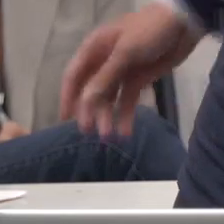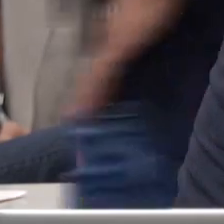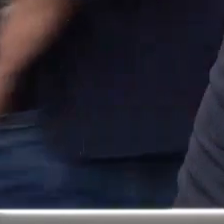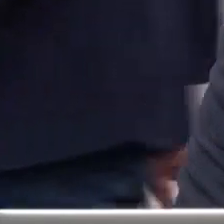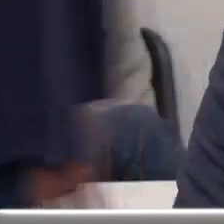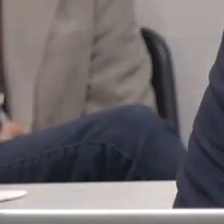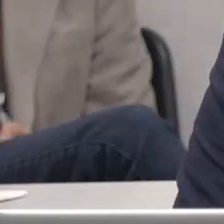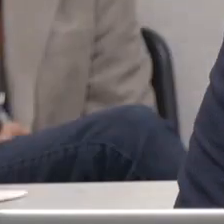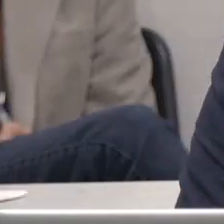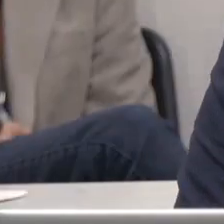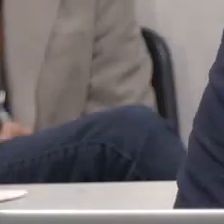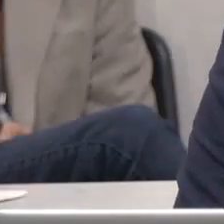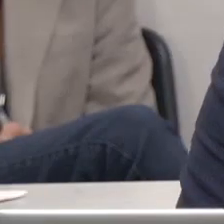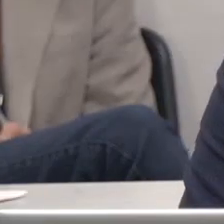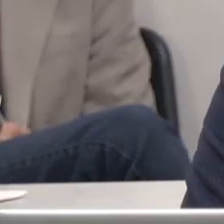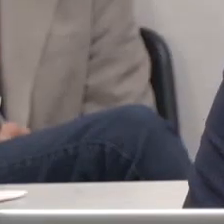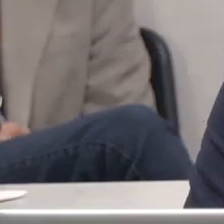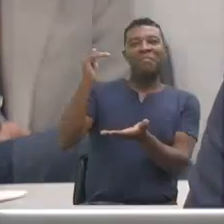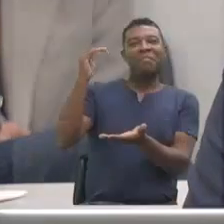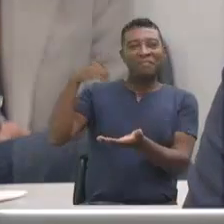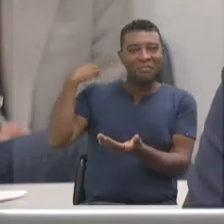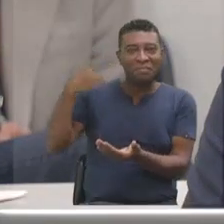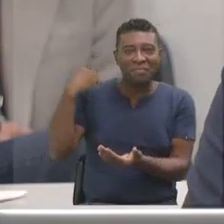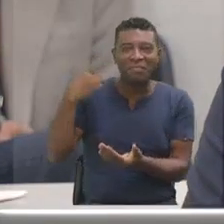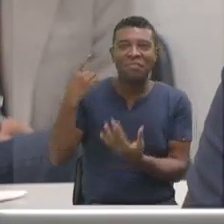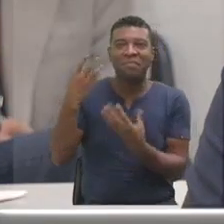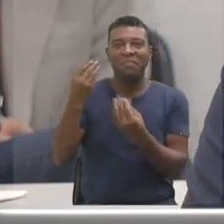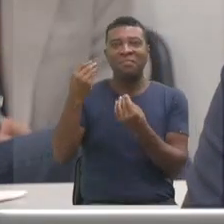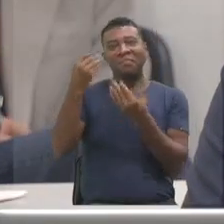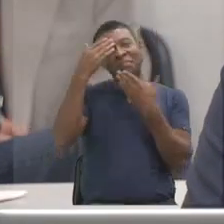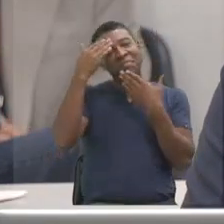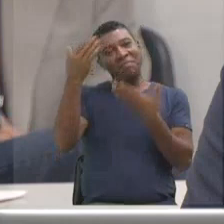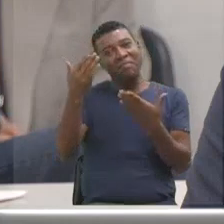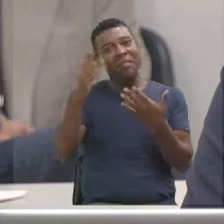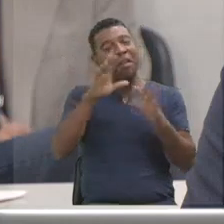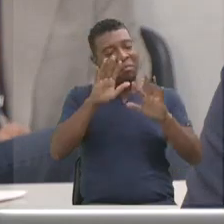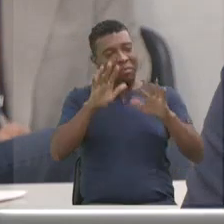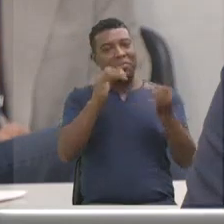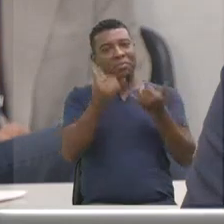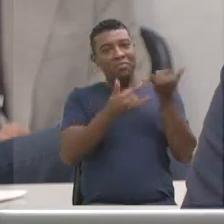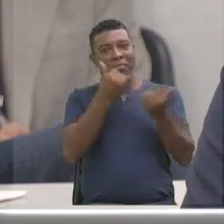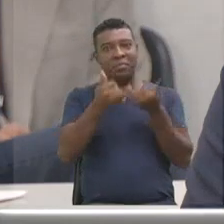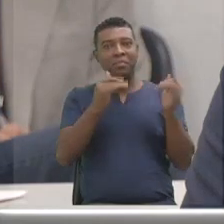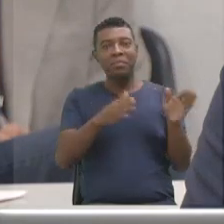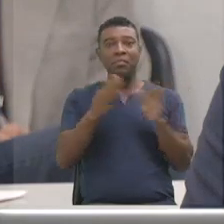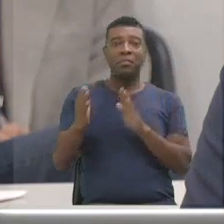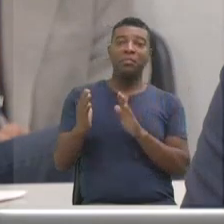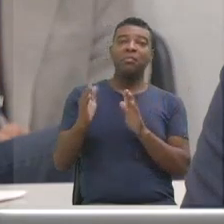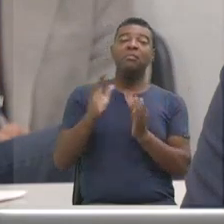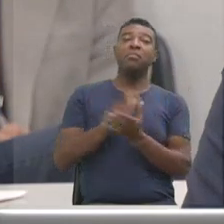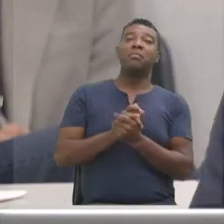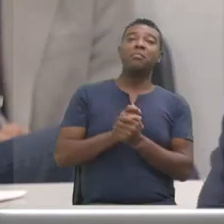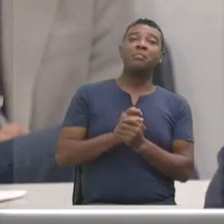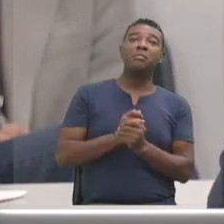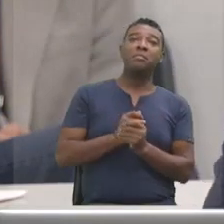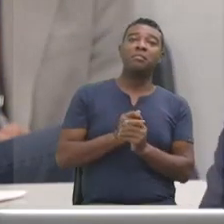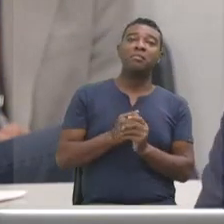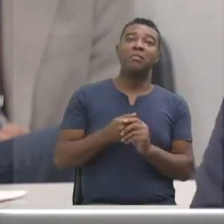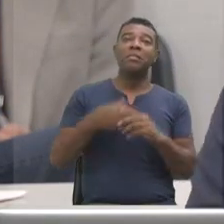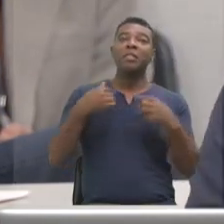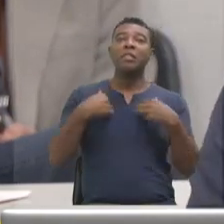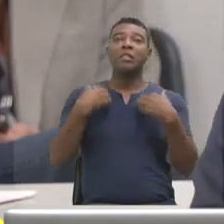feliz com ela assim o SAMU conversei ontem com Danilo Paulo de saúde